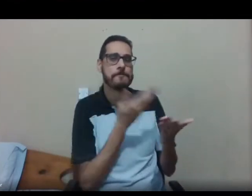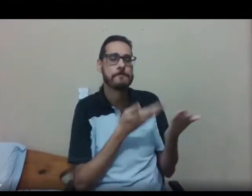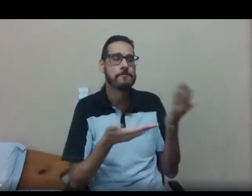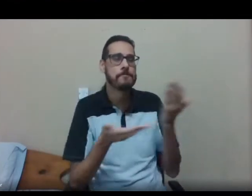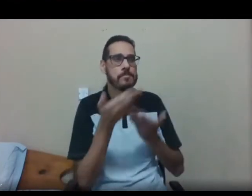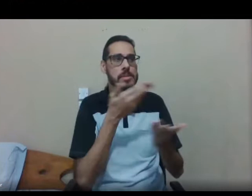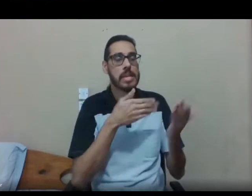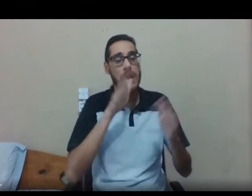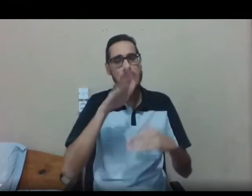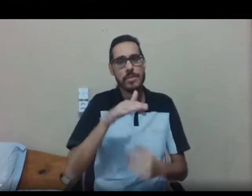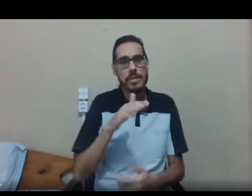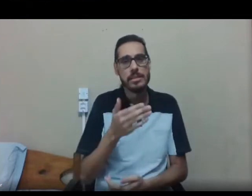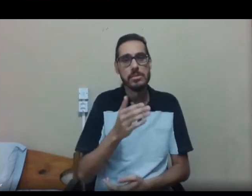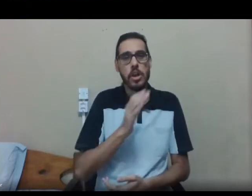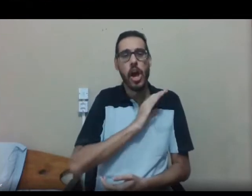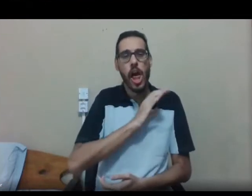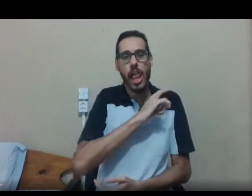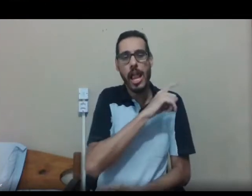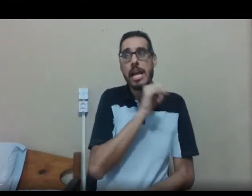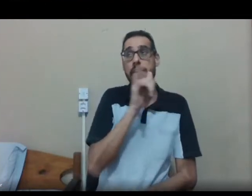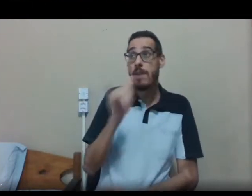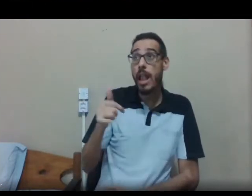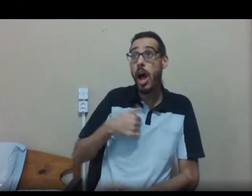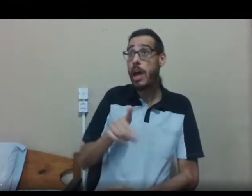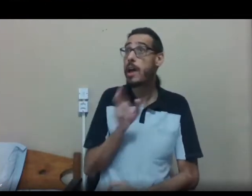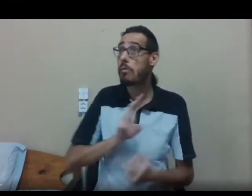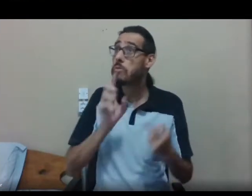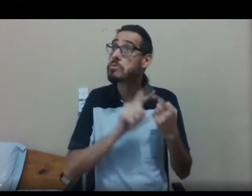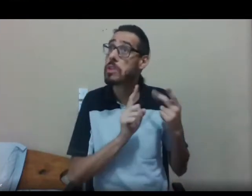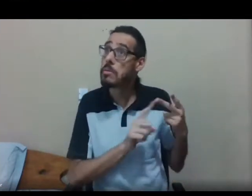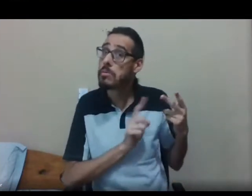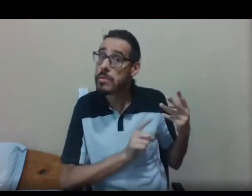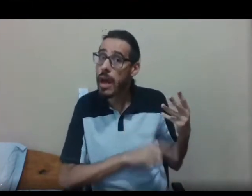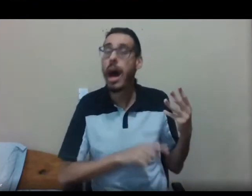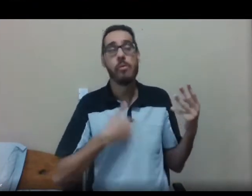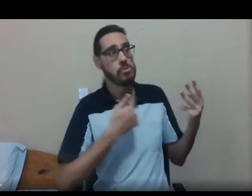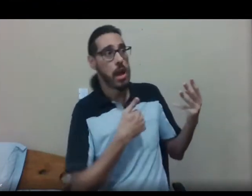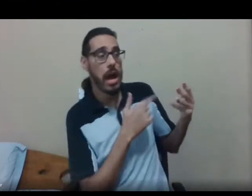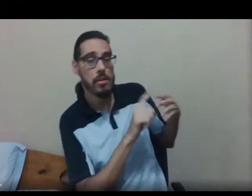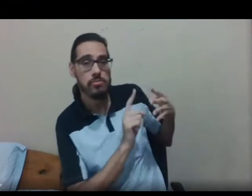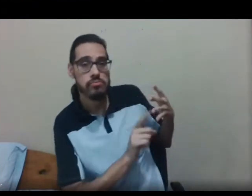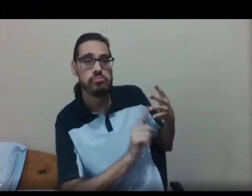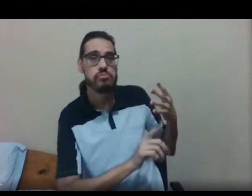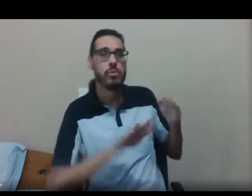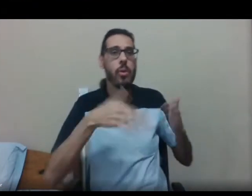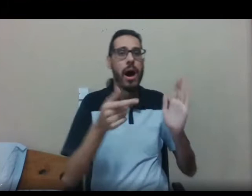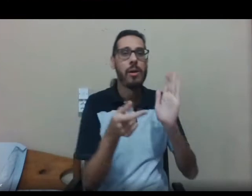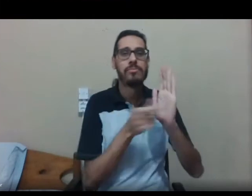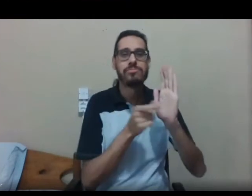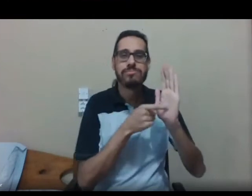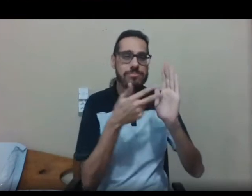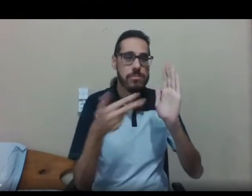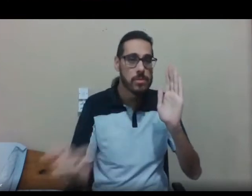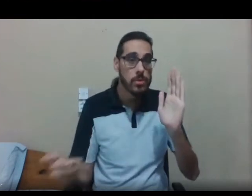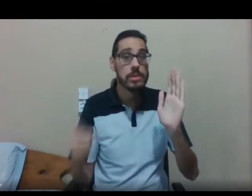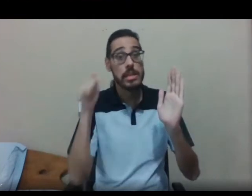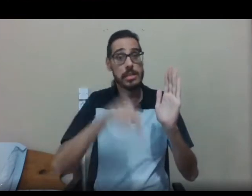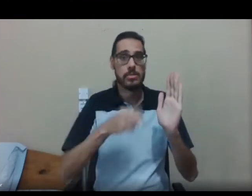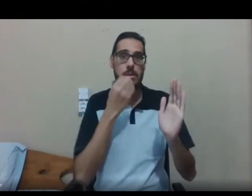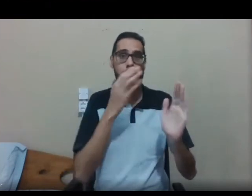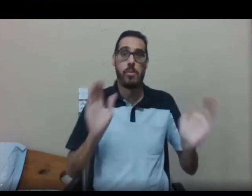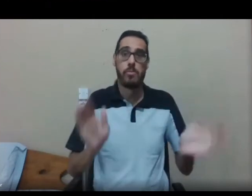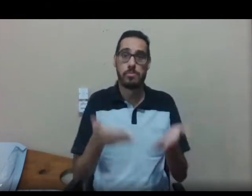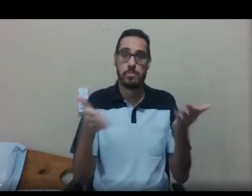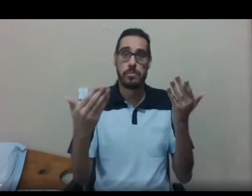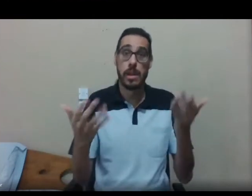de marcar esse período, né, nesse período de planejamento, de elaboração dos planos de ensino, já que toda